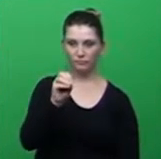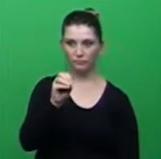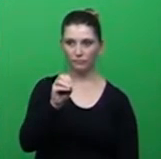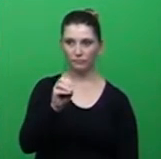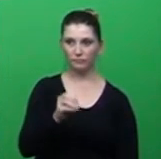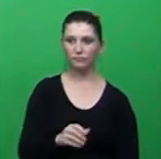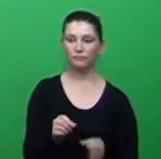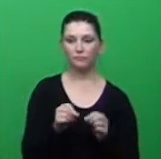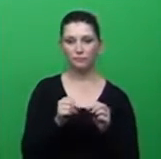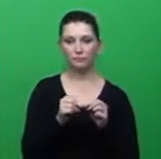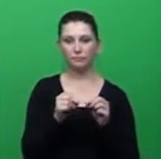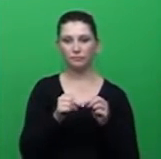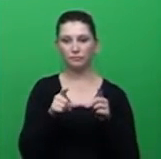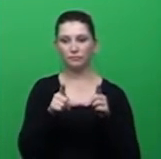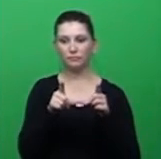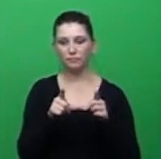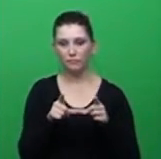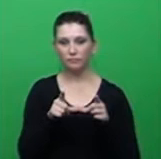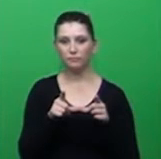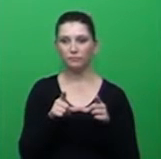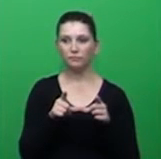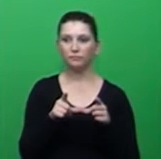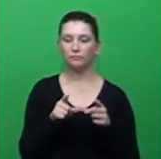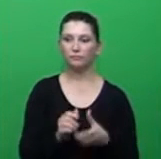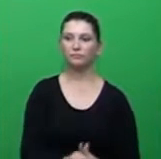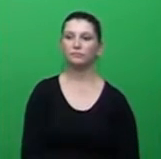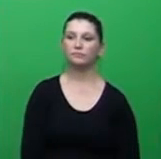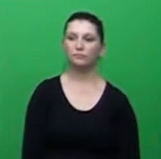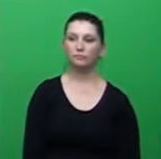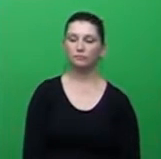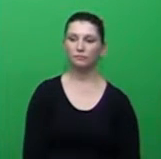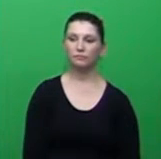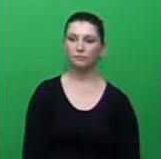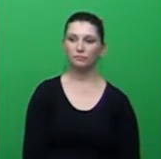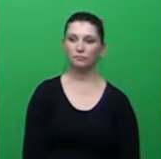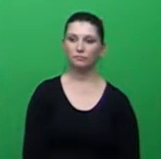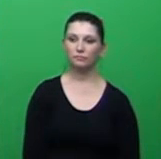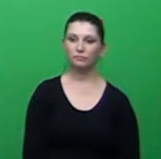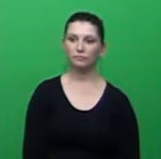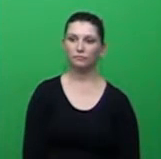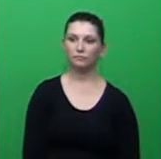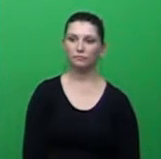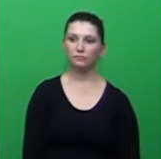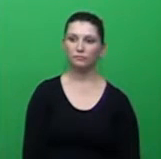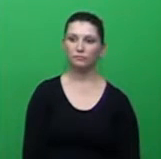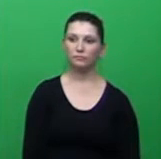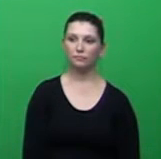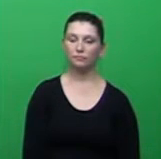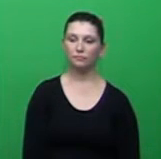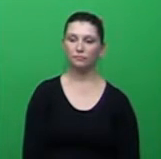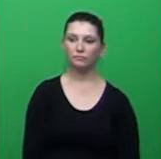requerimento pertinente. Eu também estou com um pedido de lojistas ali,